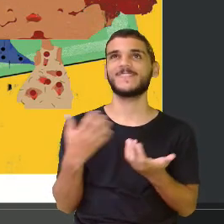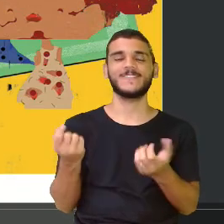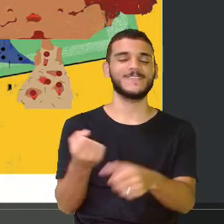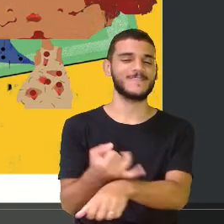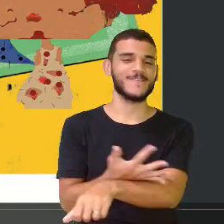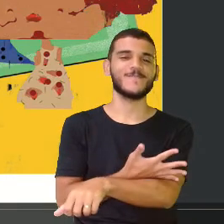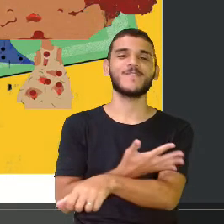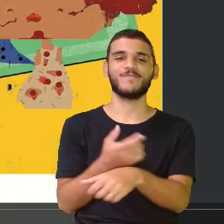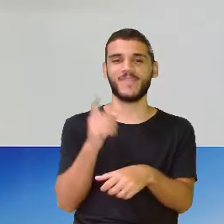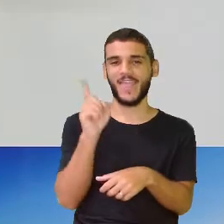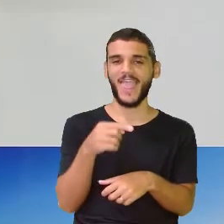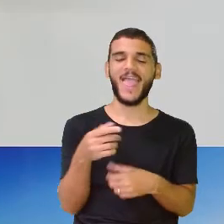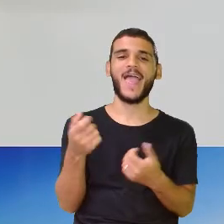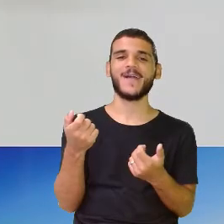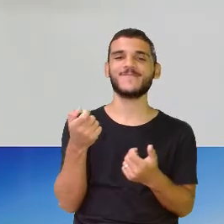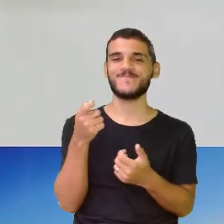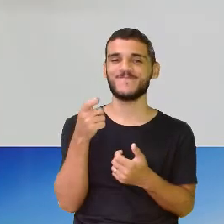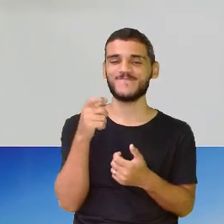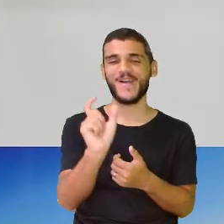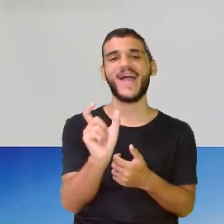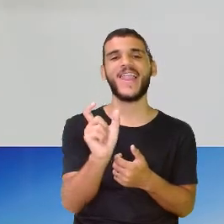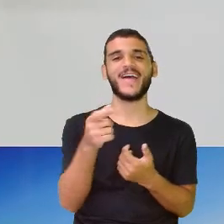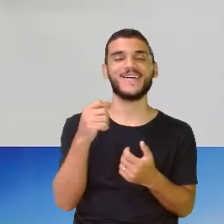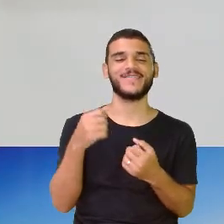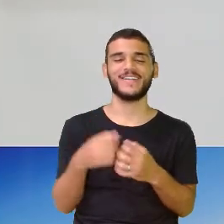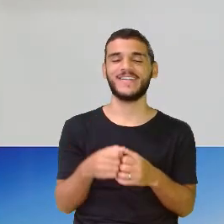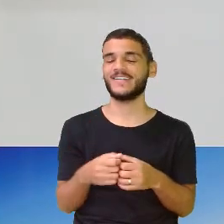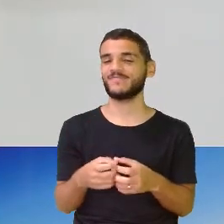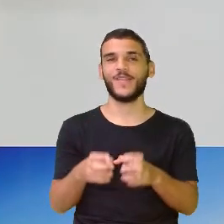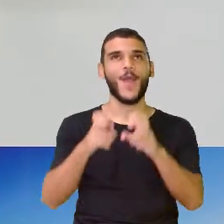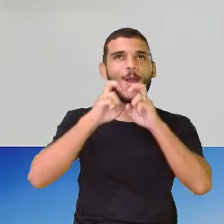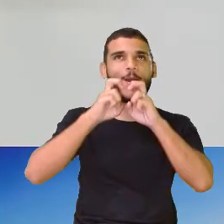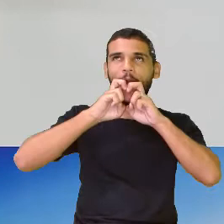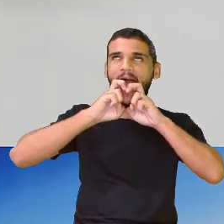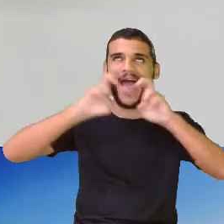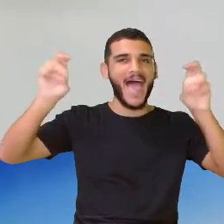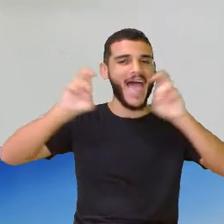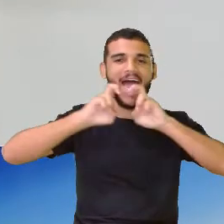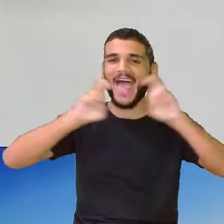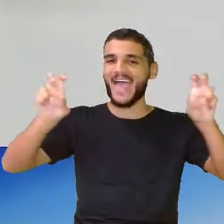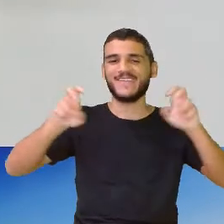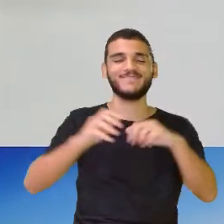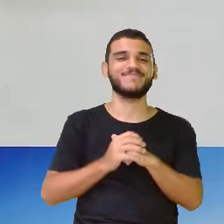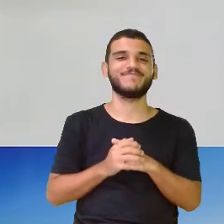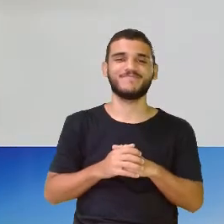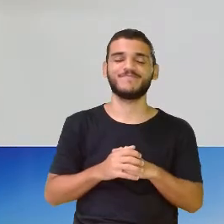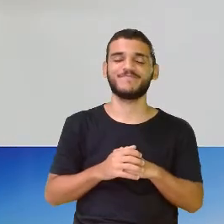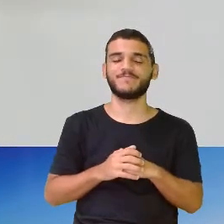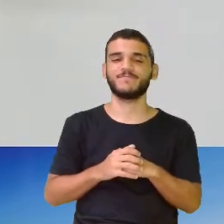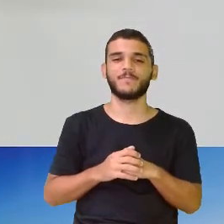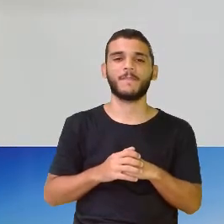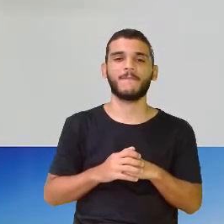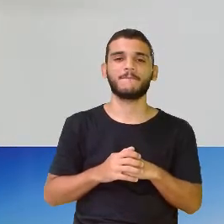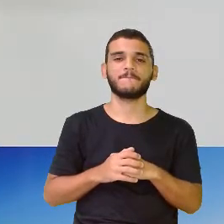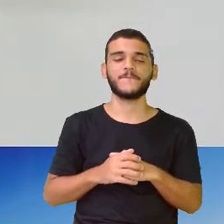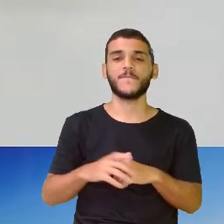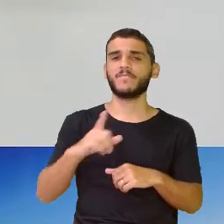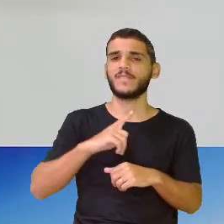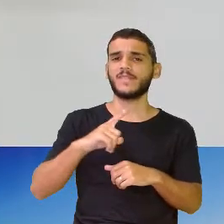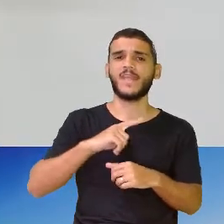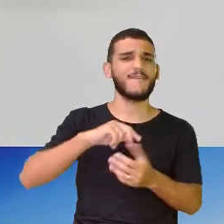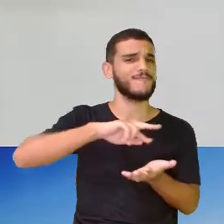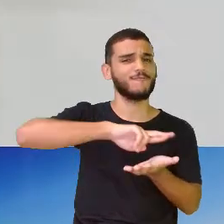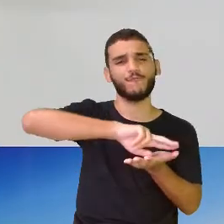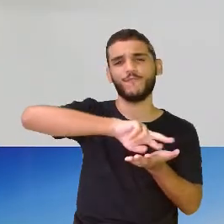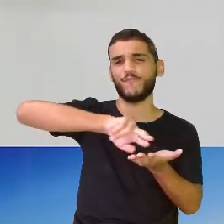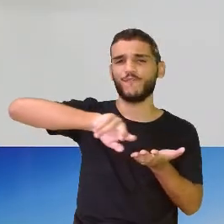palavra bem gritada, né? Bem assim, a gente faz com ênfase de verdade. Então, são várias palavras que a